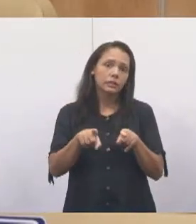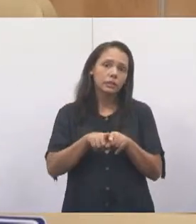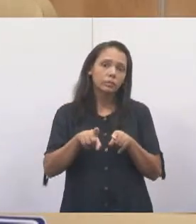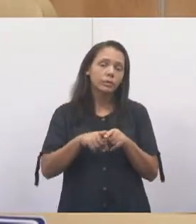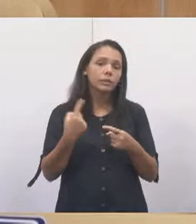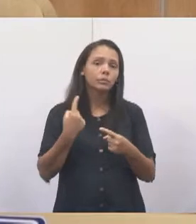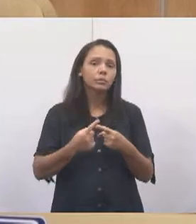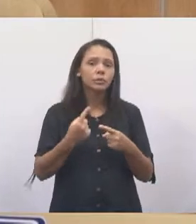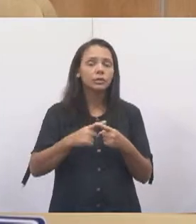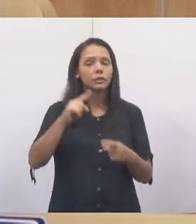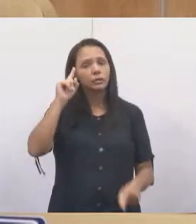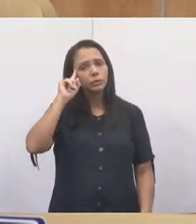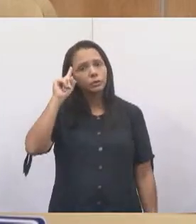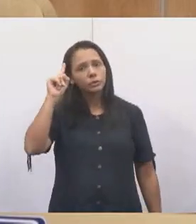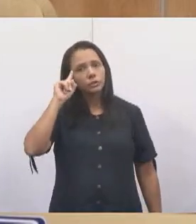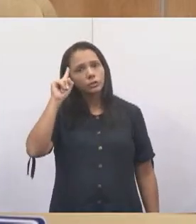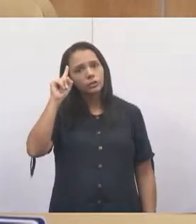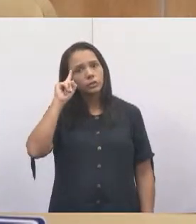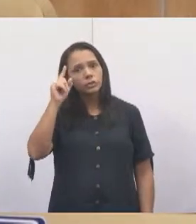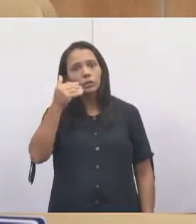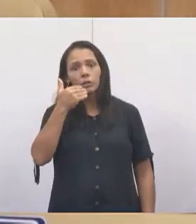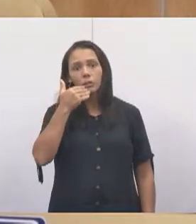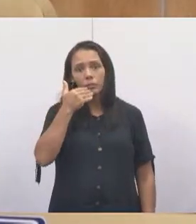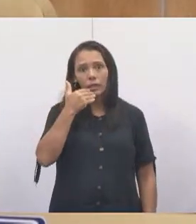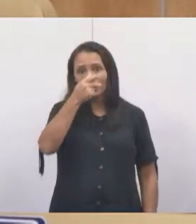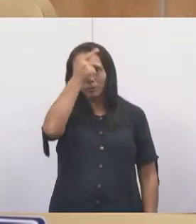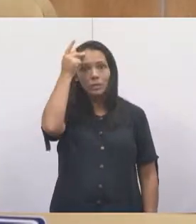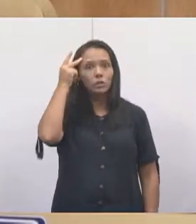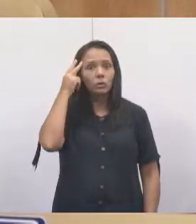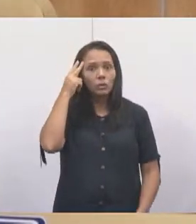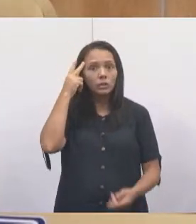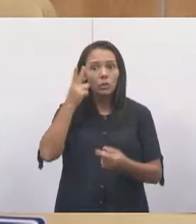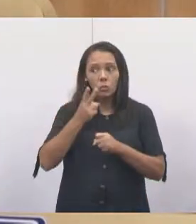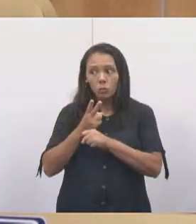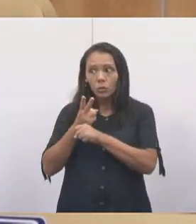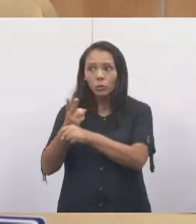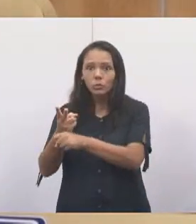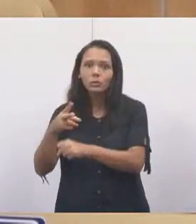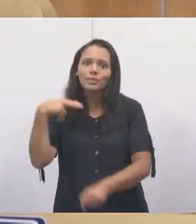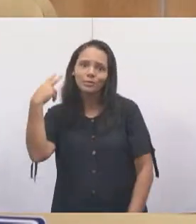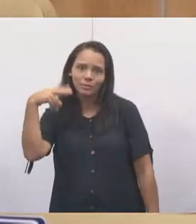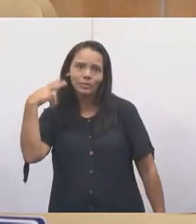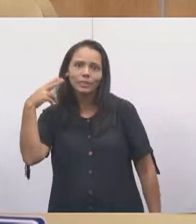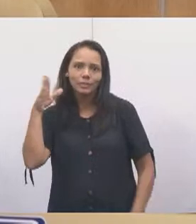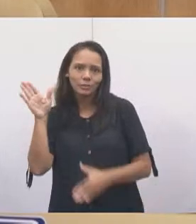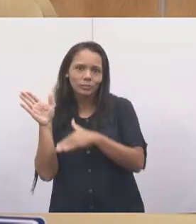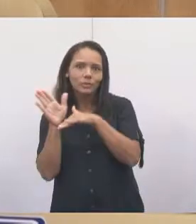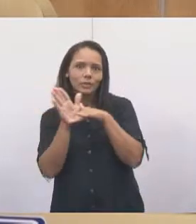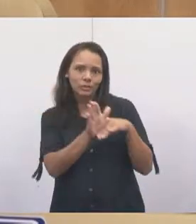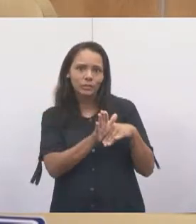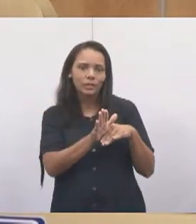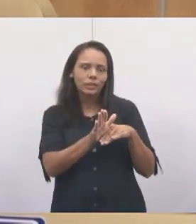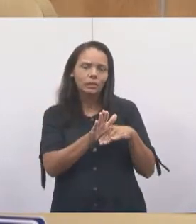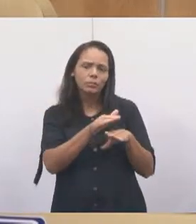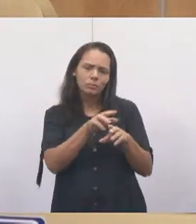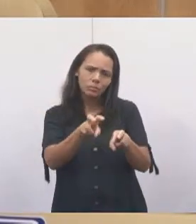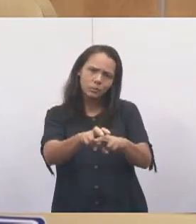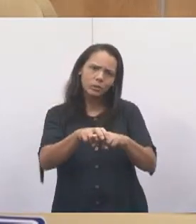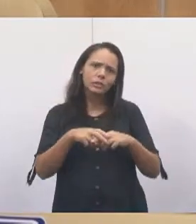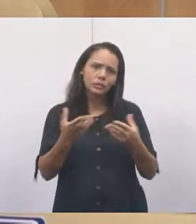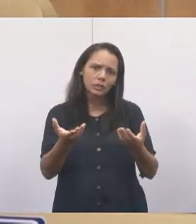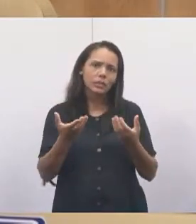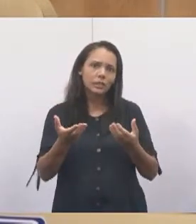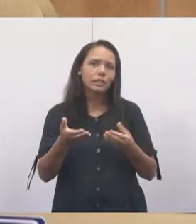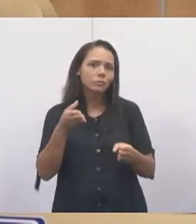no dia a dia pedem muito socorro para vocês, né? Então todo mundo quer fazer parte desse pleito.